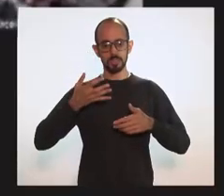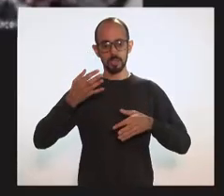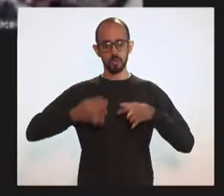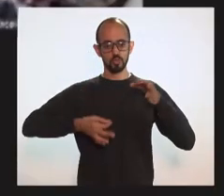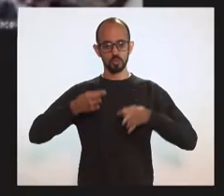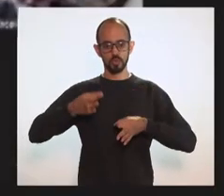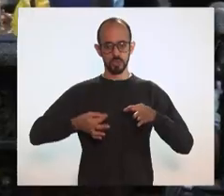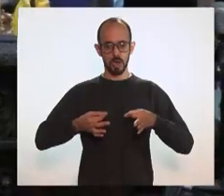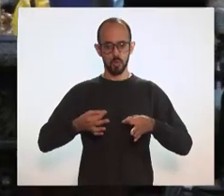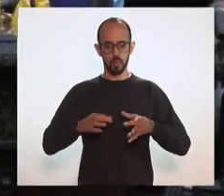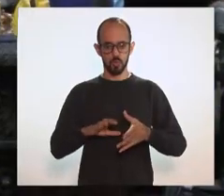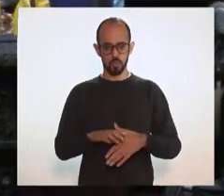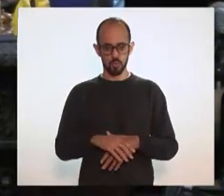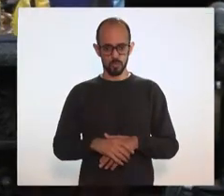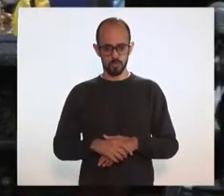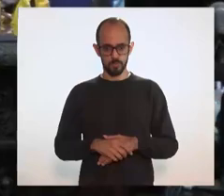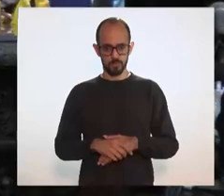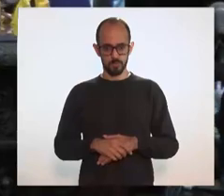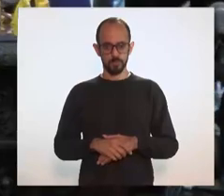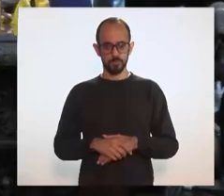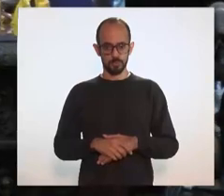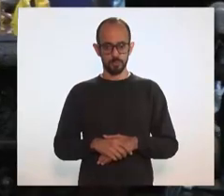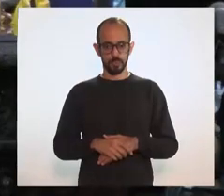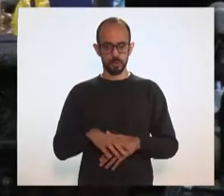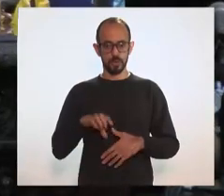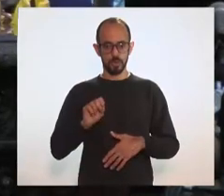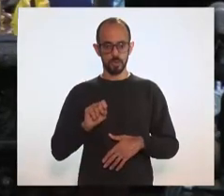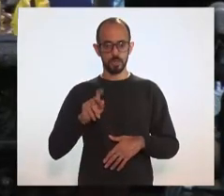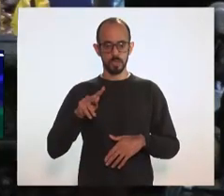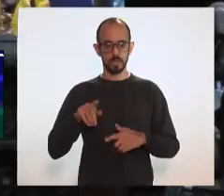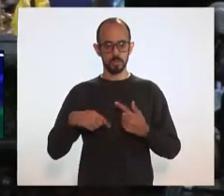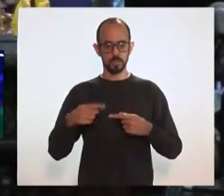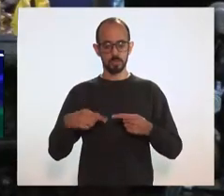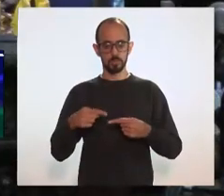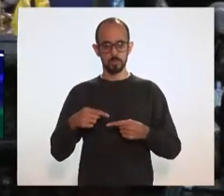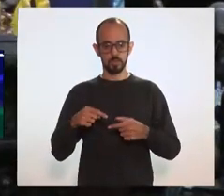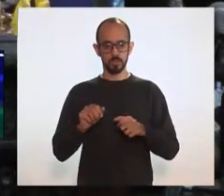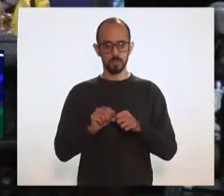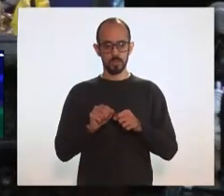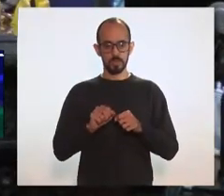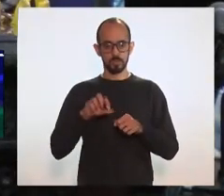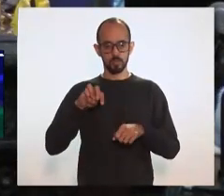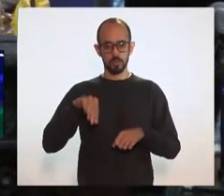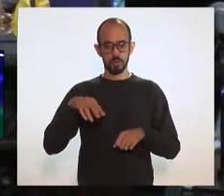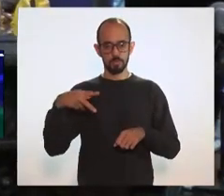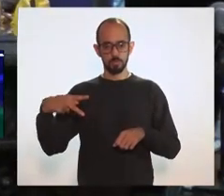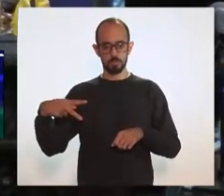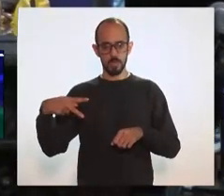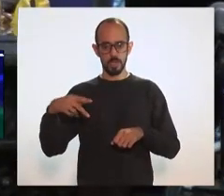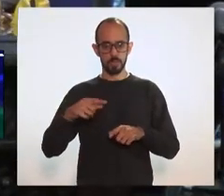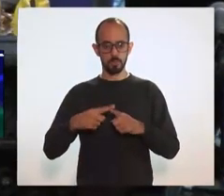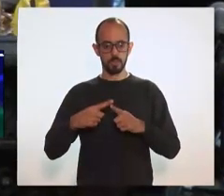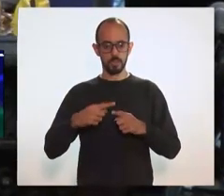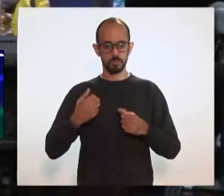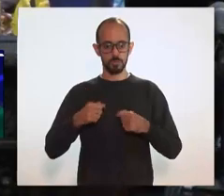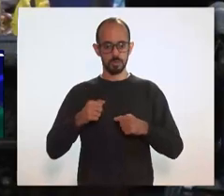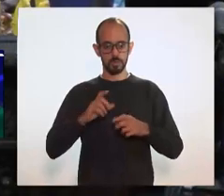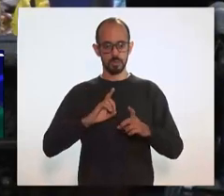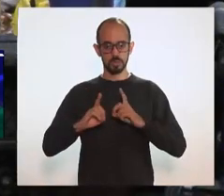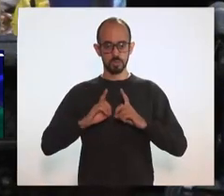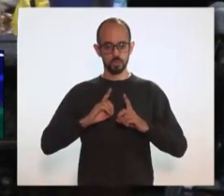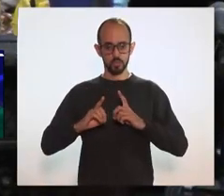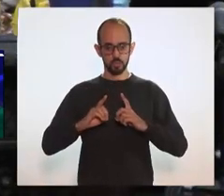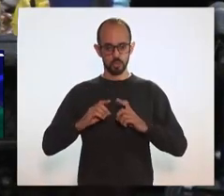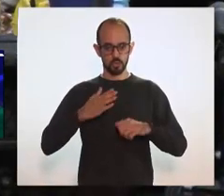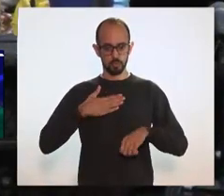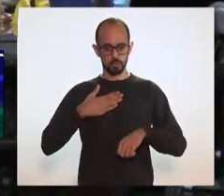Mick, depois vem em cima o MP, vem em cima o TCE, isso aí tem que ser discutido da minha parte sem problema.